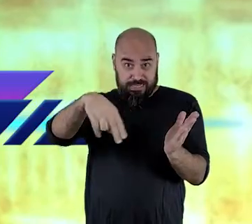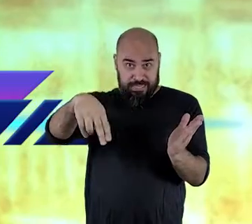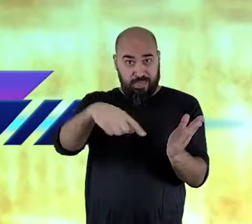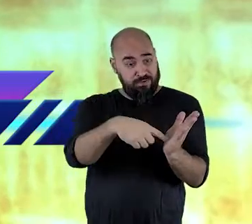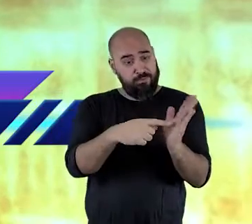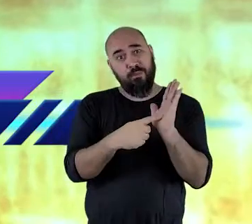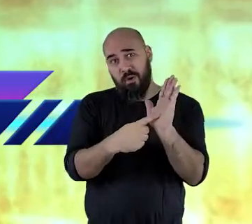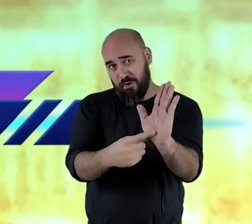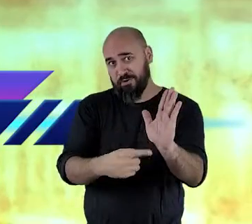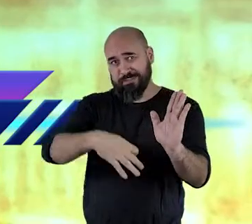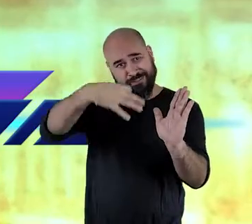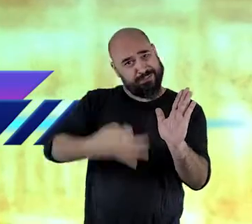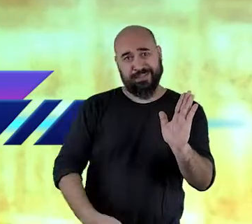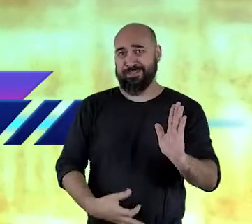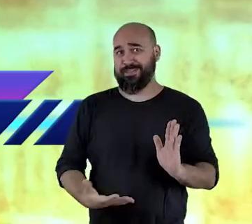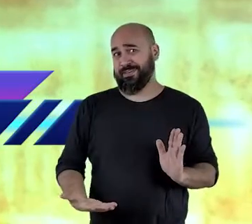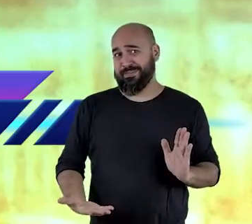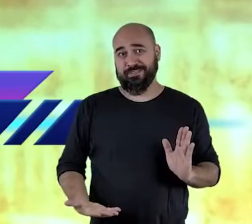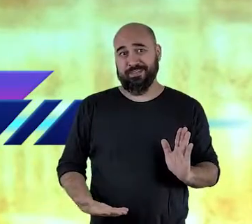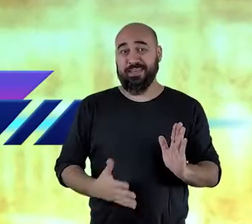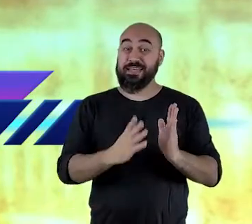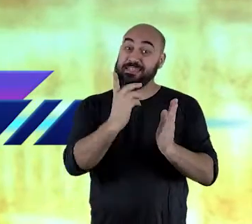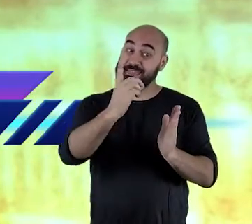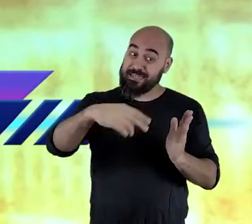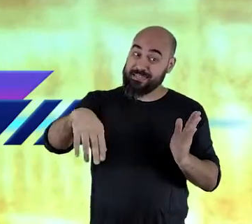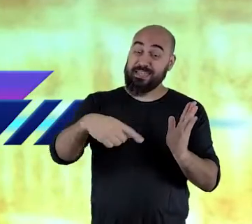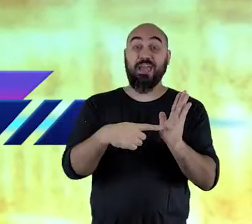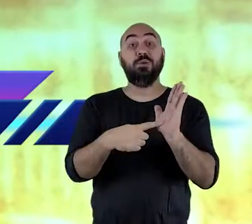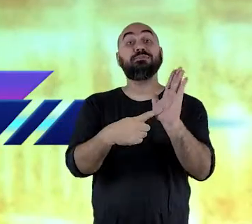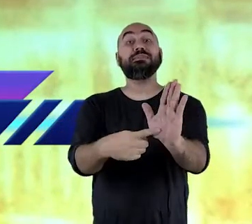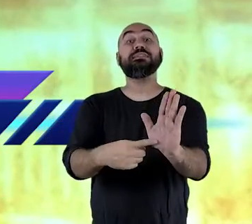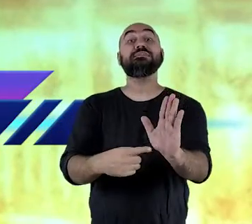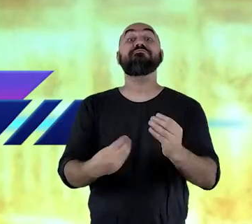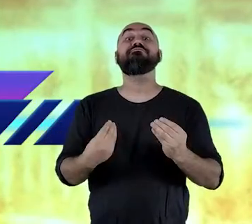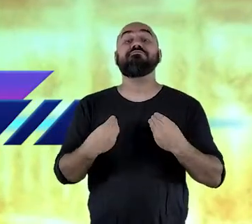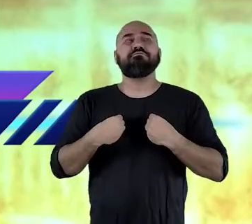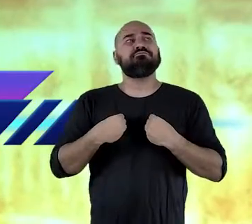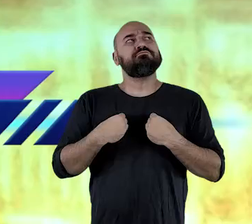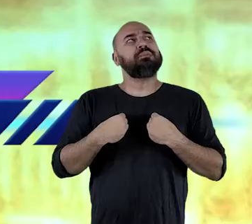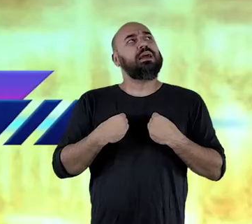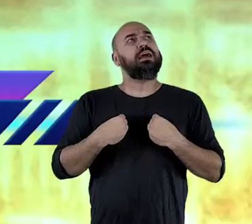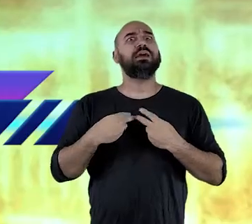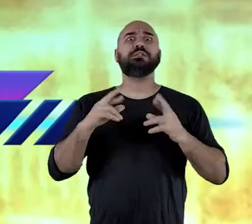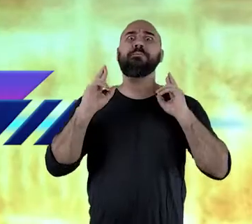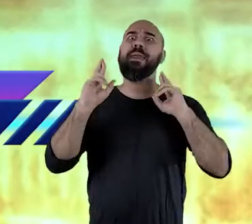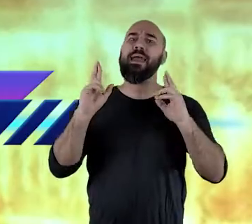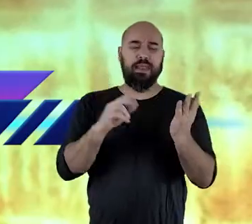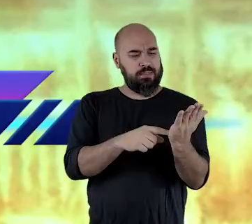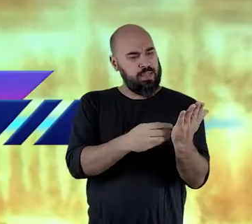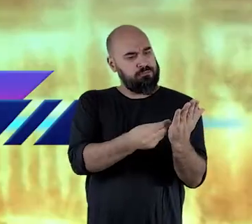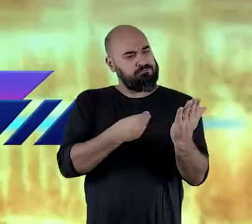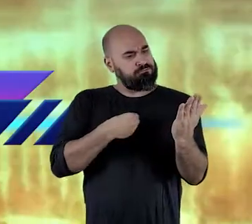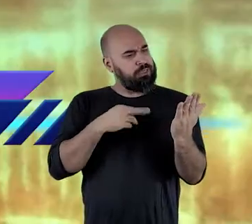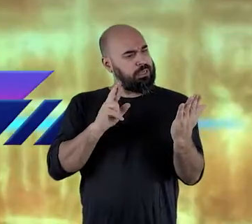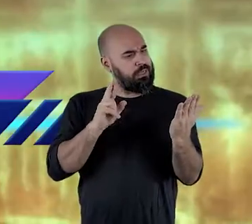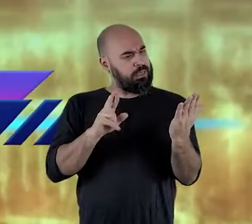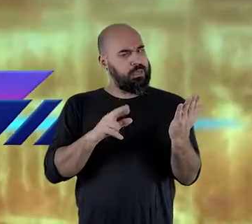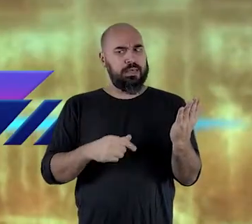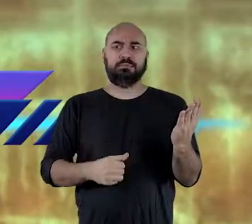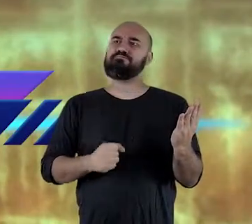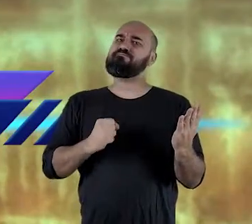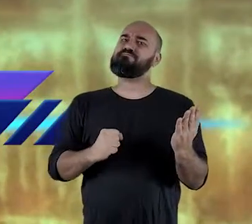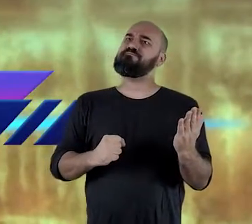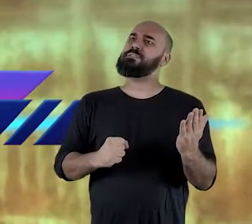razão, porque o livro de Daniel proporciona esperança, nos dá otimismo nos